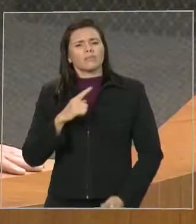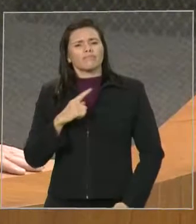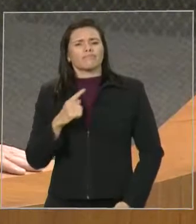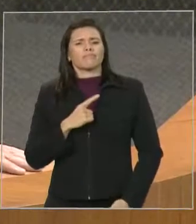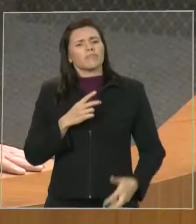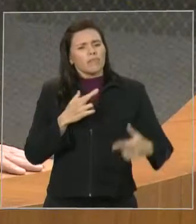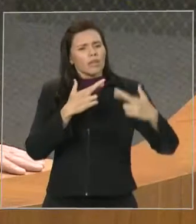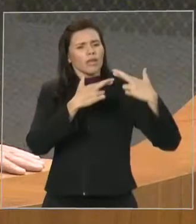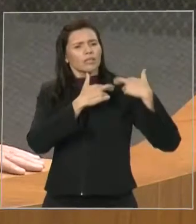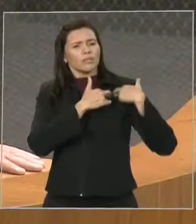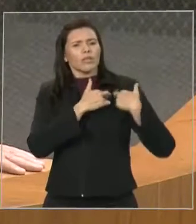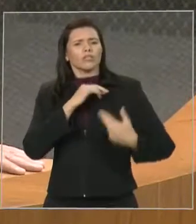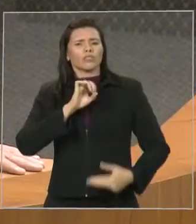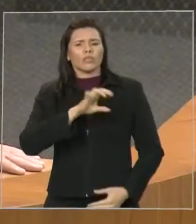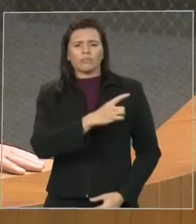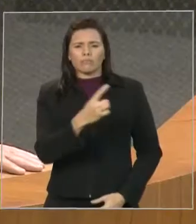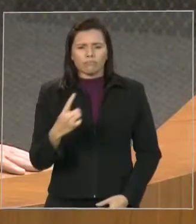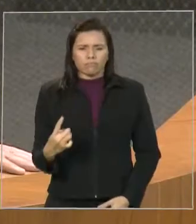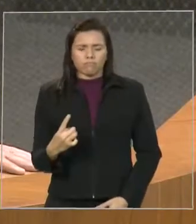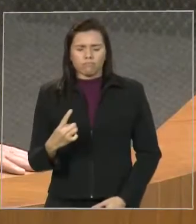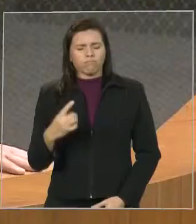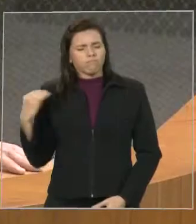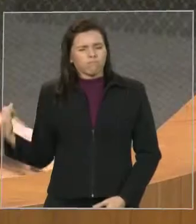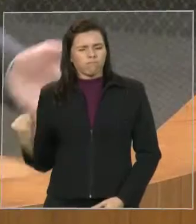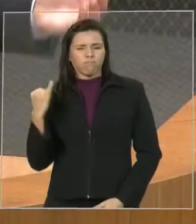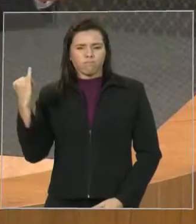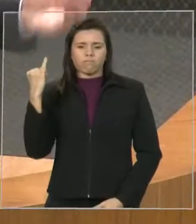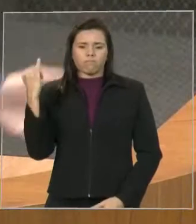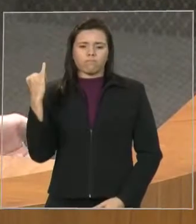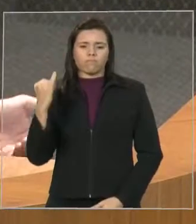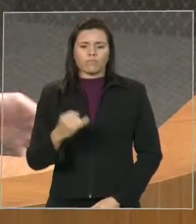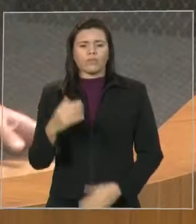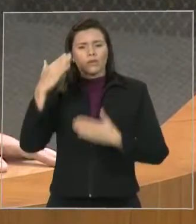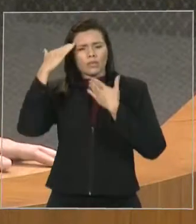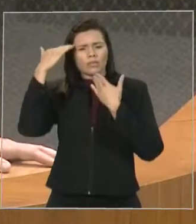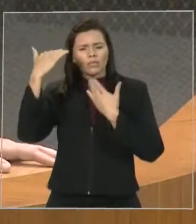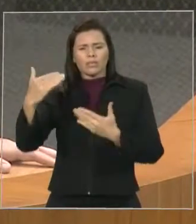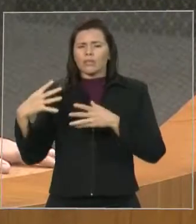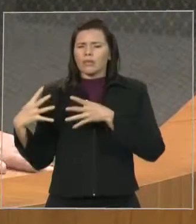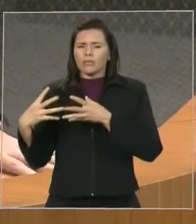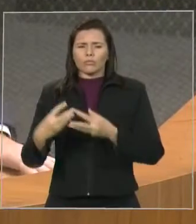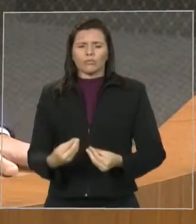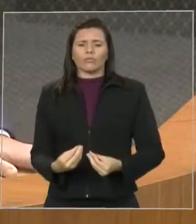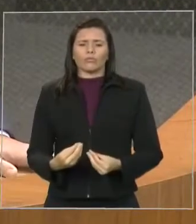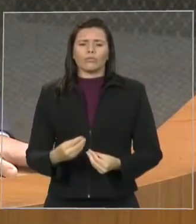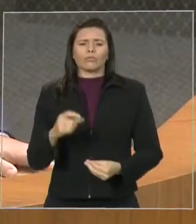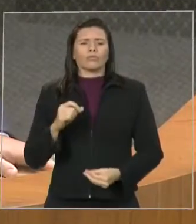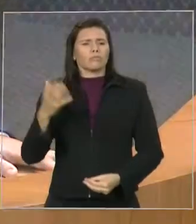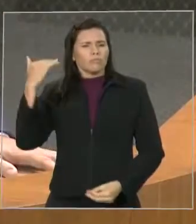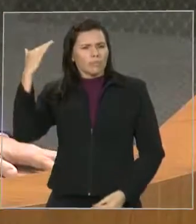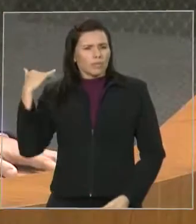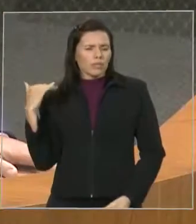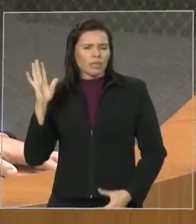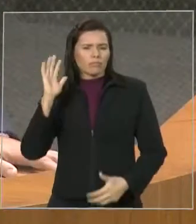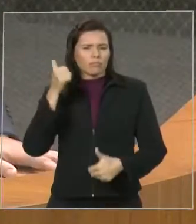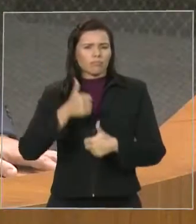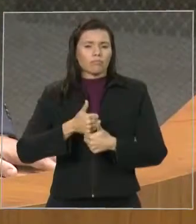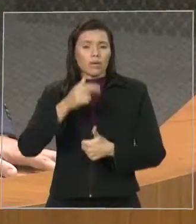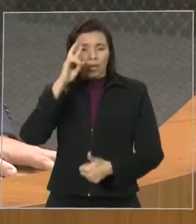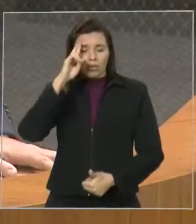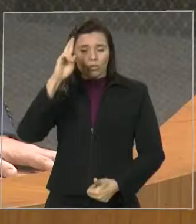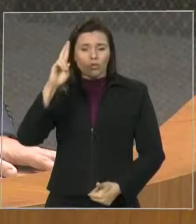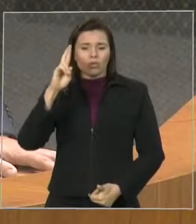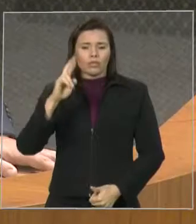fundamental no desempenho do Legislativo. Aqui agradecer a todos que fizeram parte das diretorias aqui da casa, todos